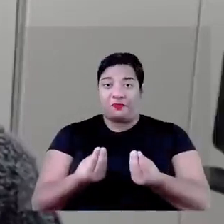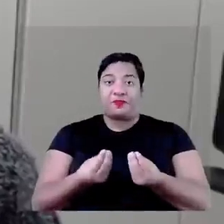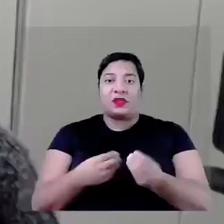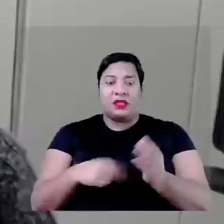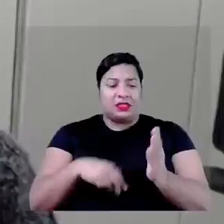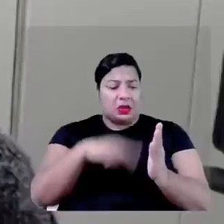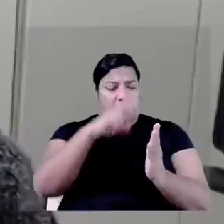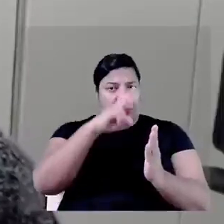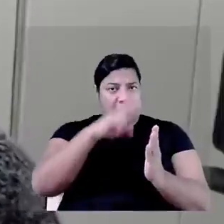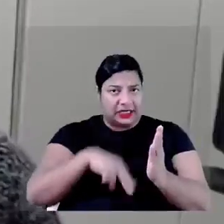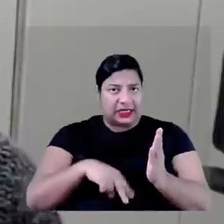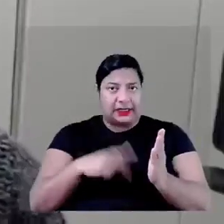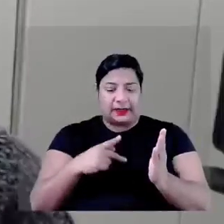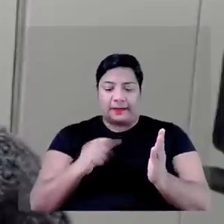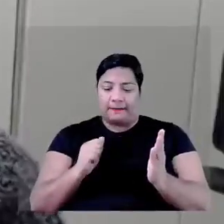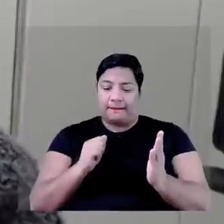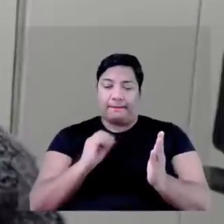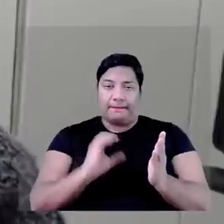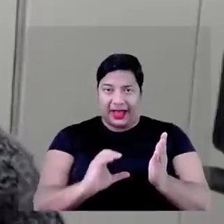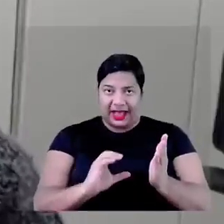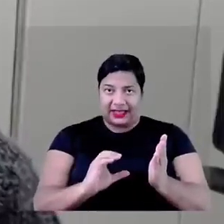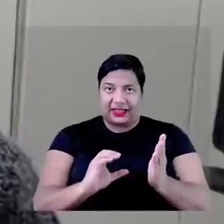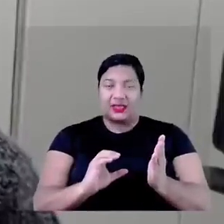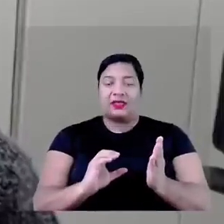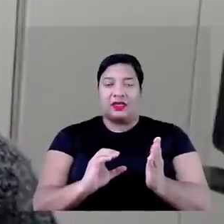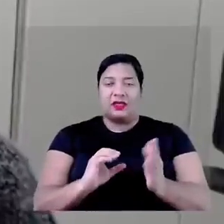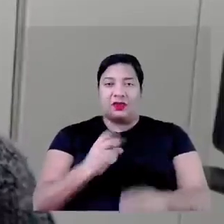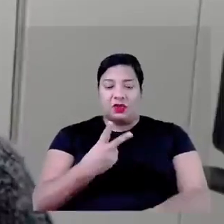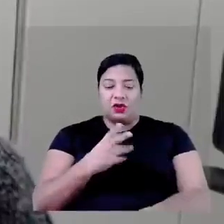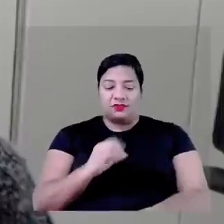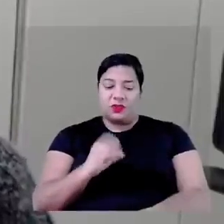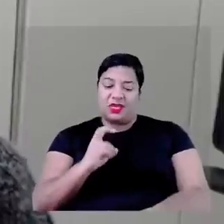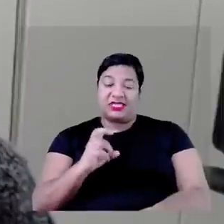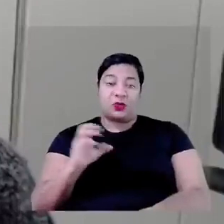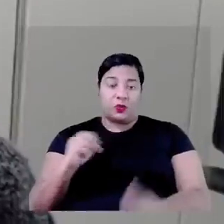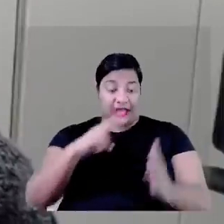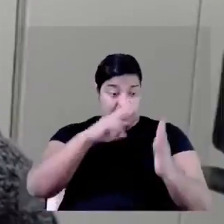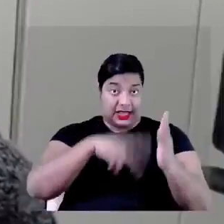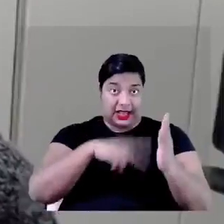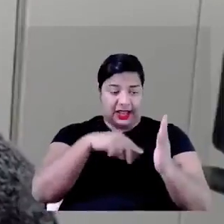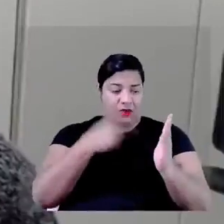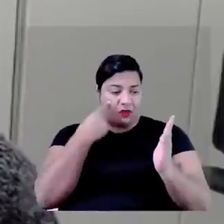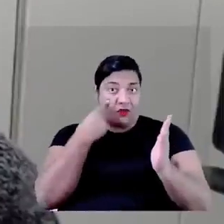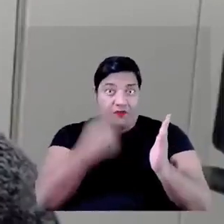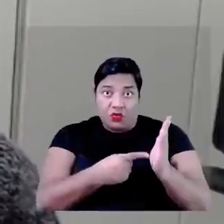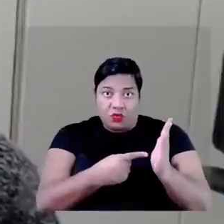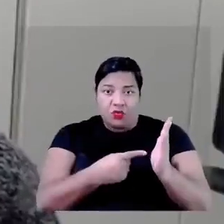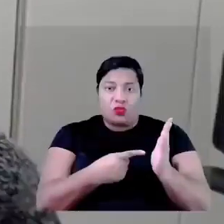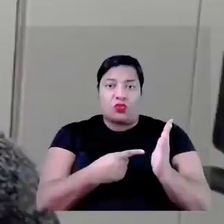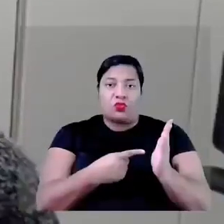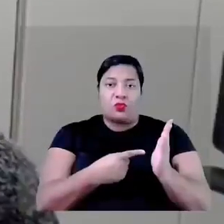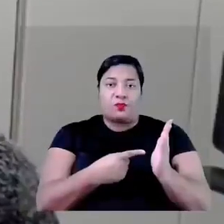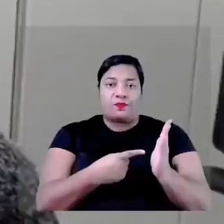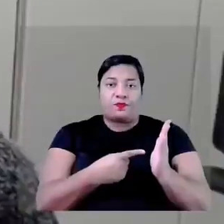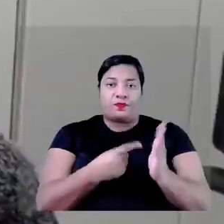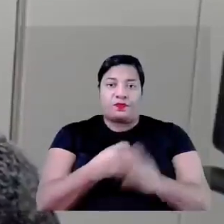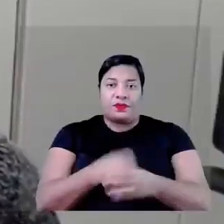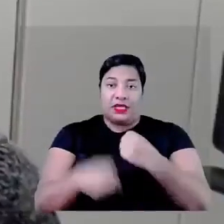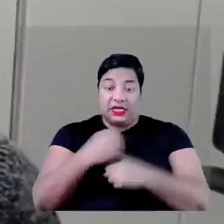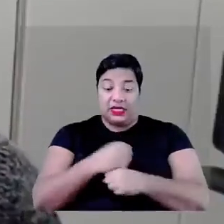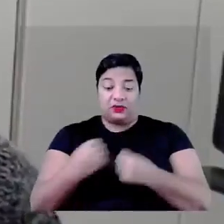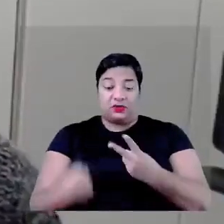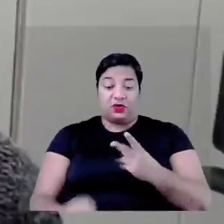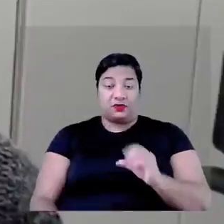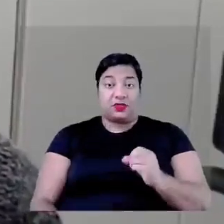PAC 2050, que é o Plano de Ação Climática, a gente tem lá uma evidência de que em 2020, 29%